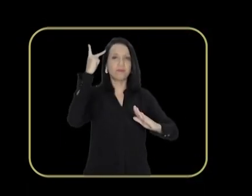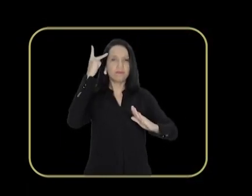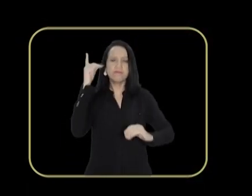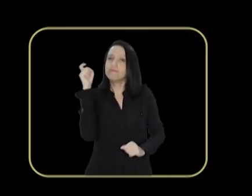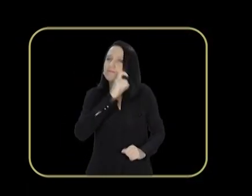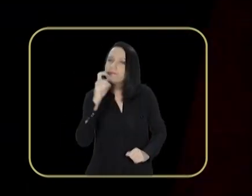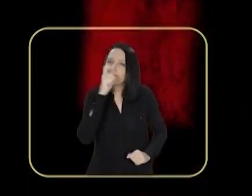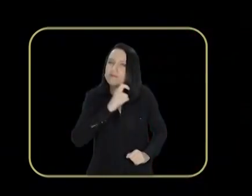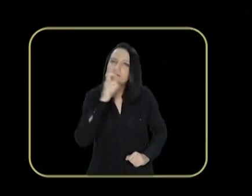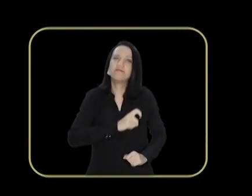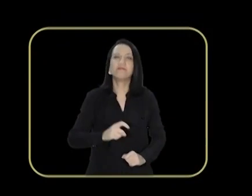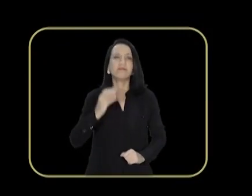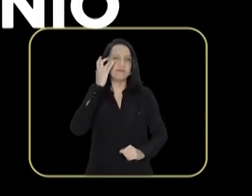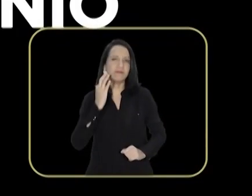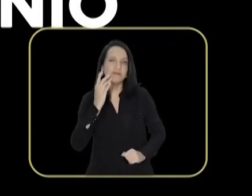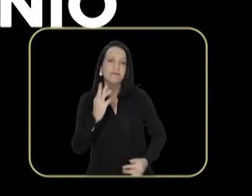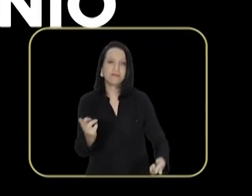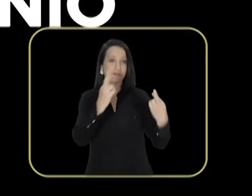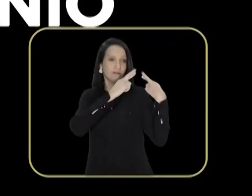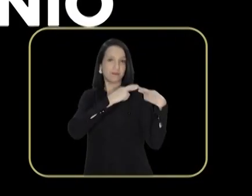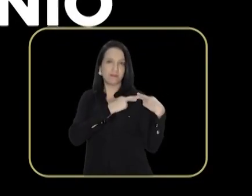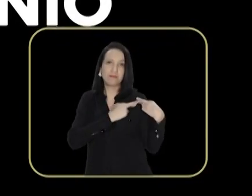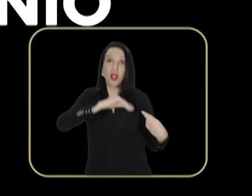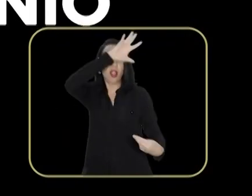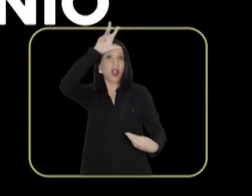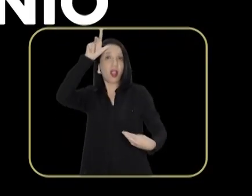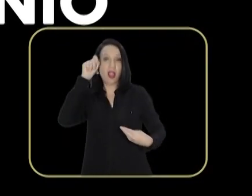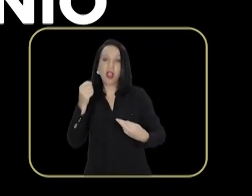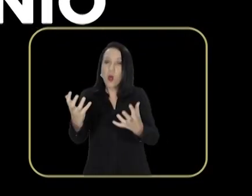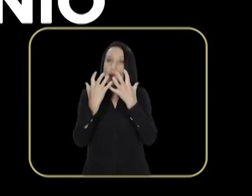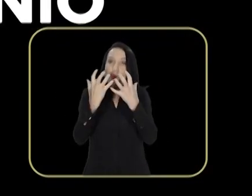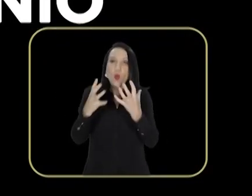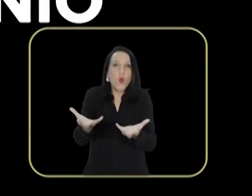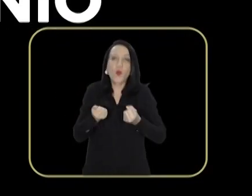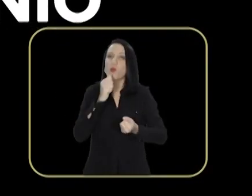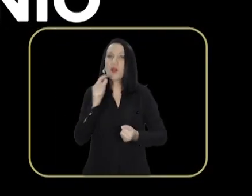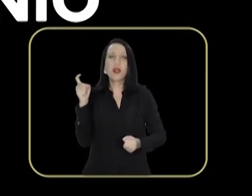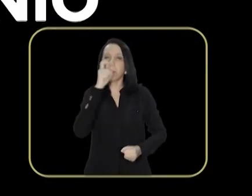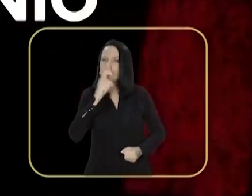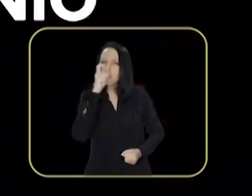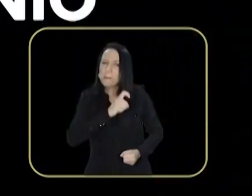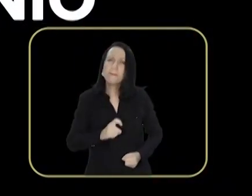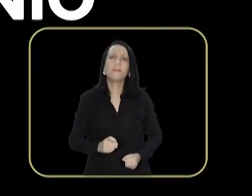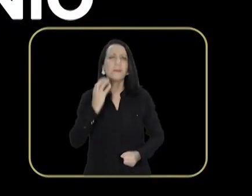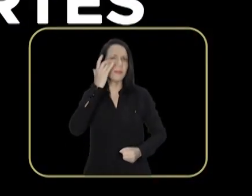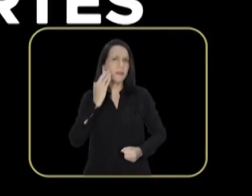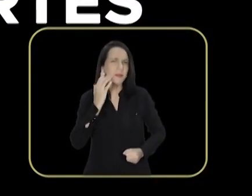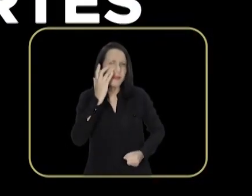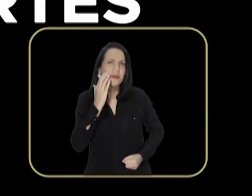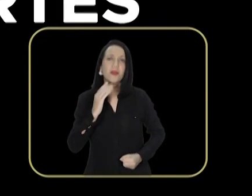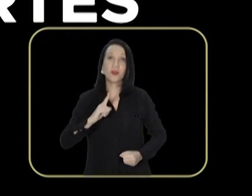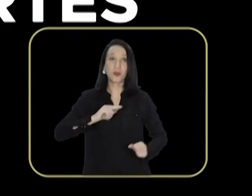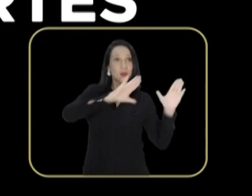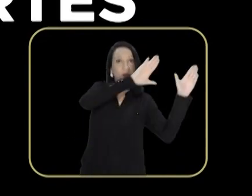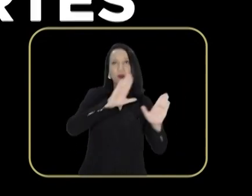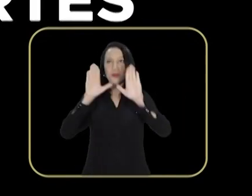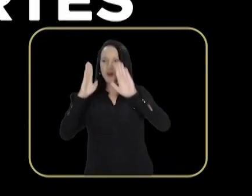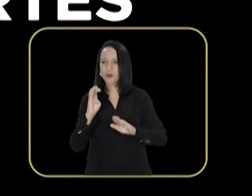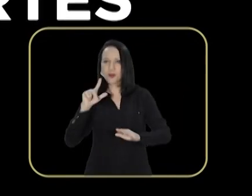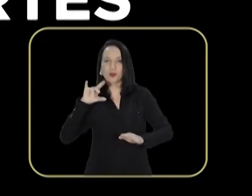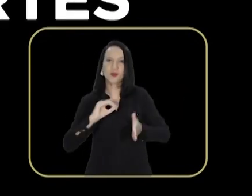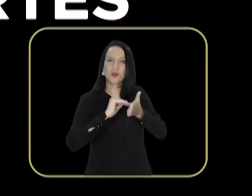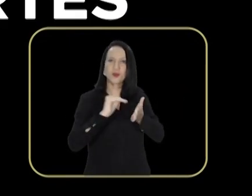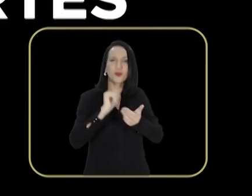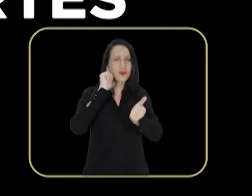em Paraisópolis. Mentira. Tarcísio é culpado por Manaus não receber oxigênio. Mentira. Tarcísio vai pôr o